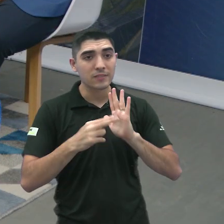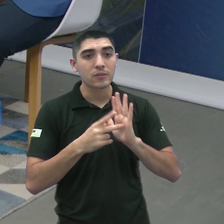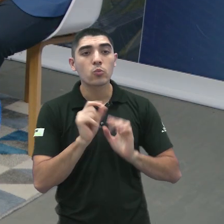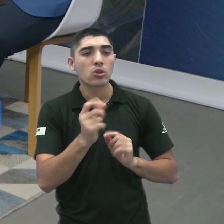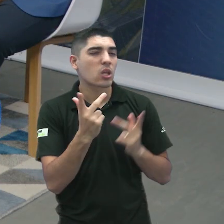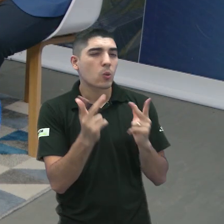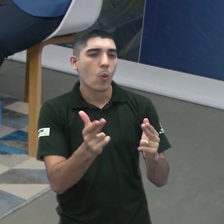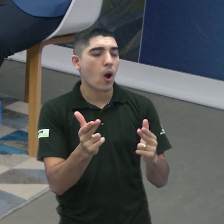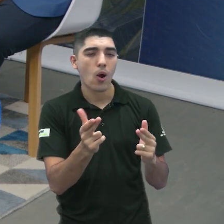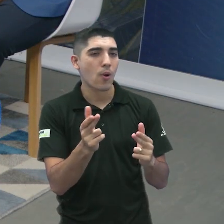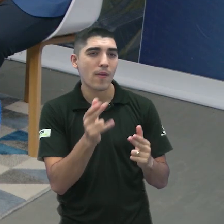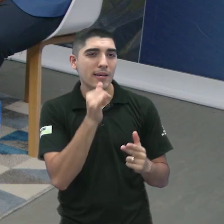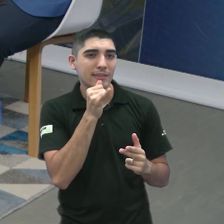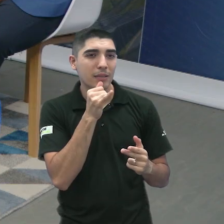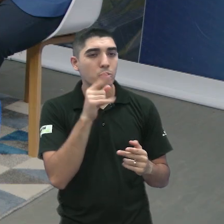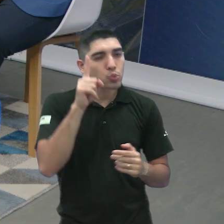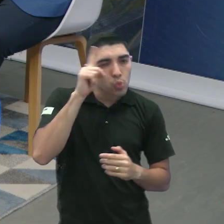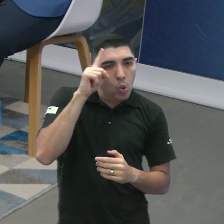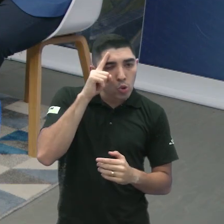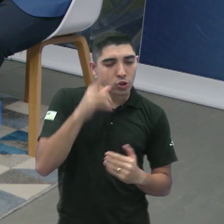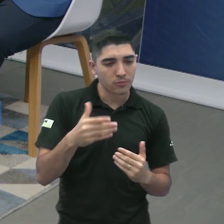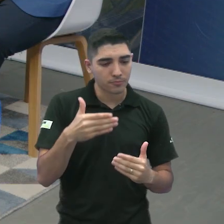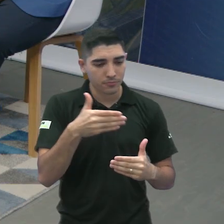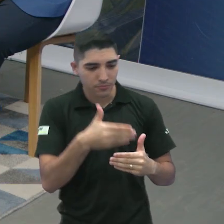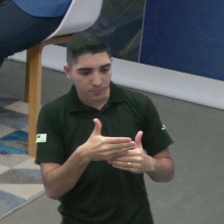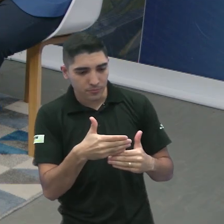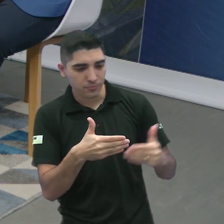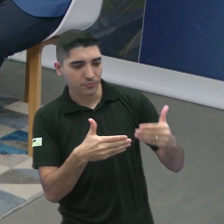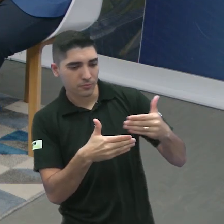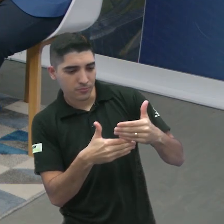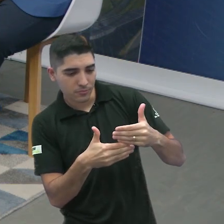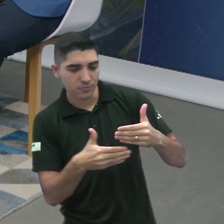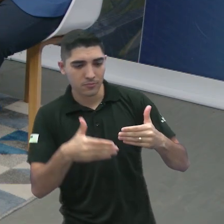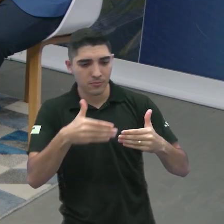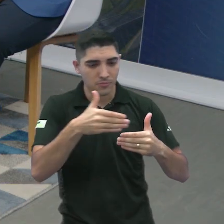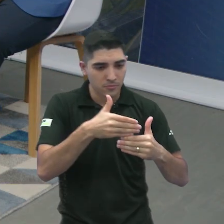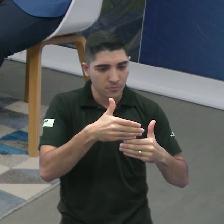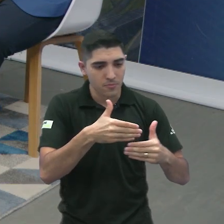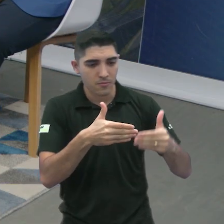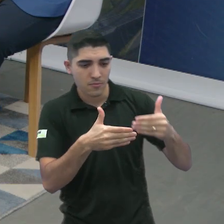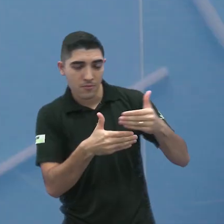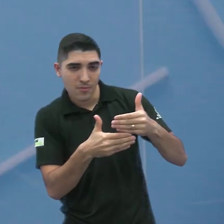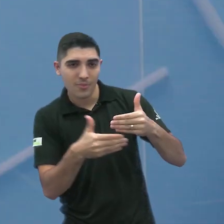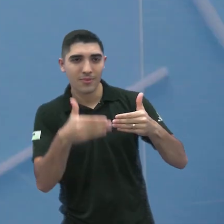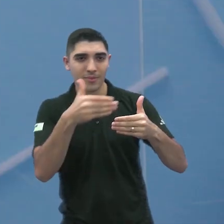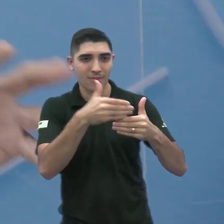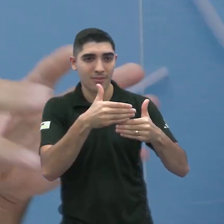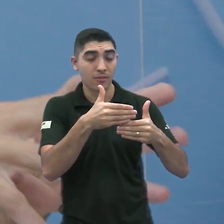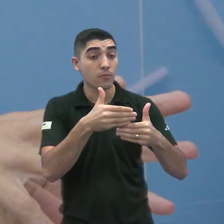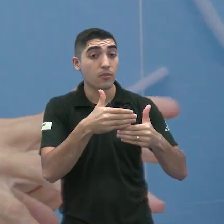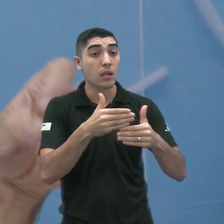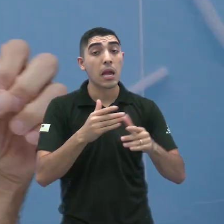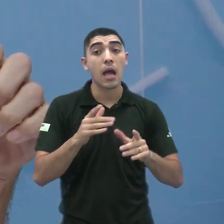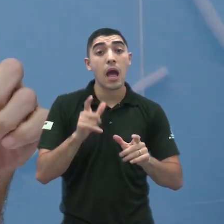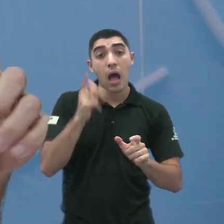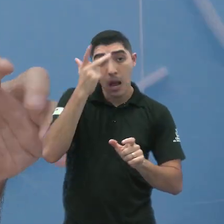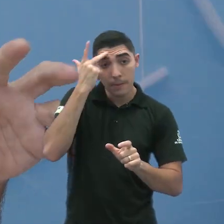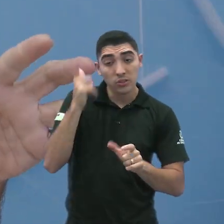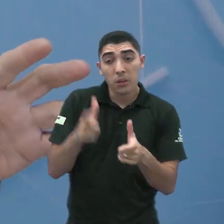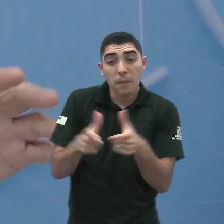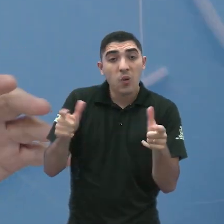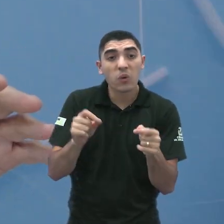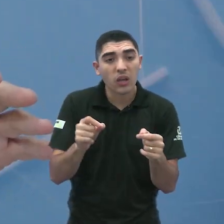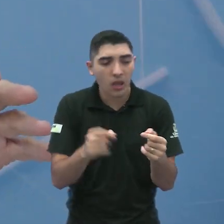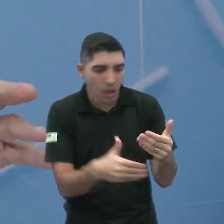tijolinho a cada dia, de forma organizada, todo dia seguindo o mesmo projeto, que a maioria das pessoas faz. Junta um pouco de tijolo ali um